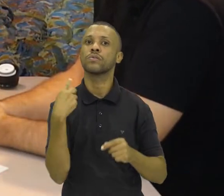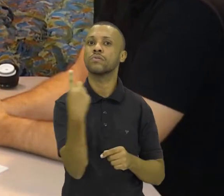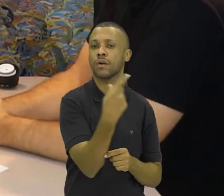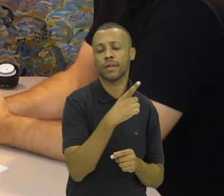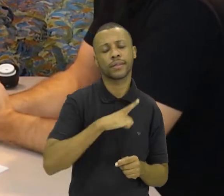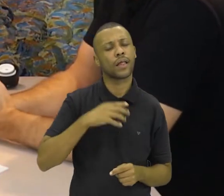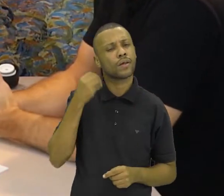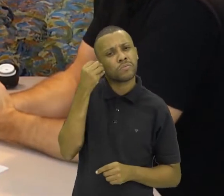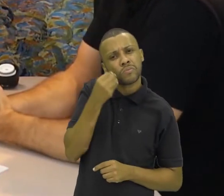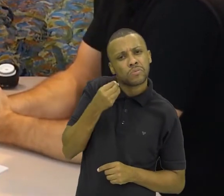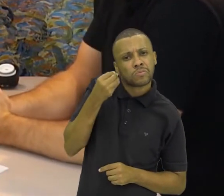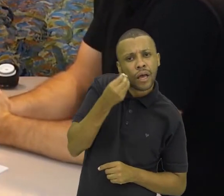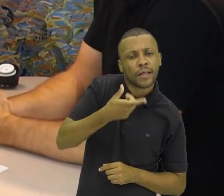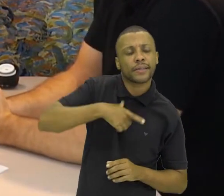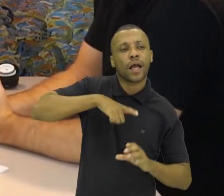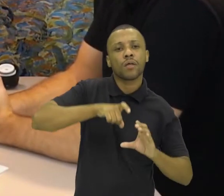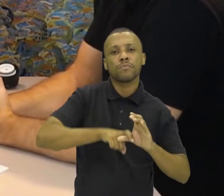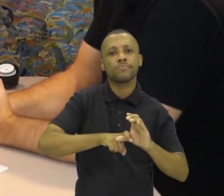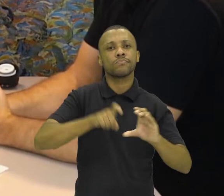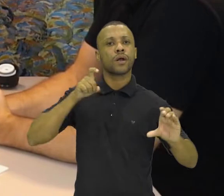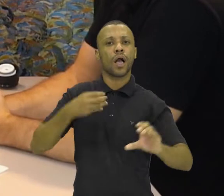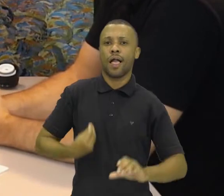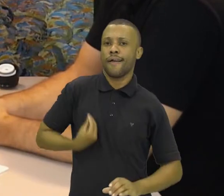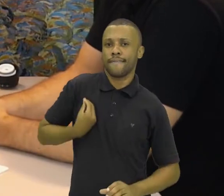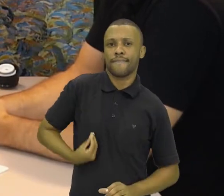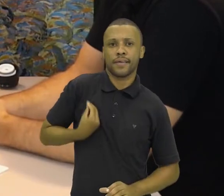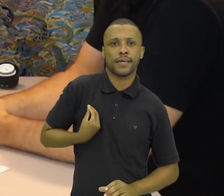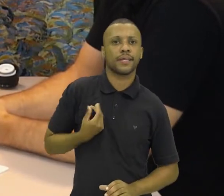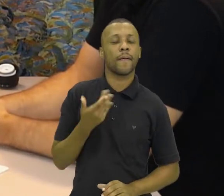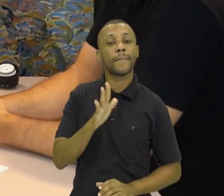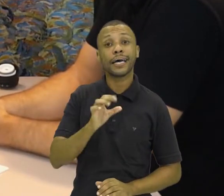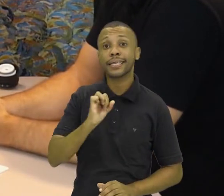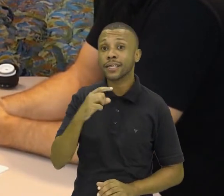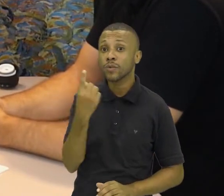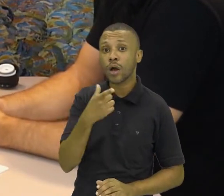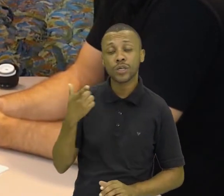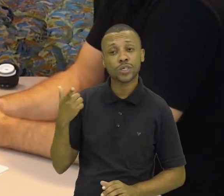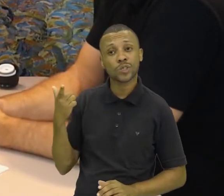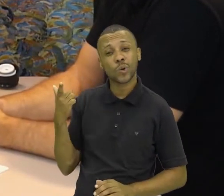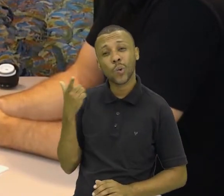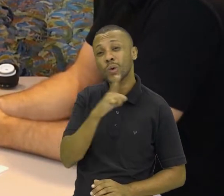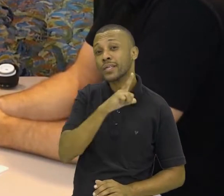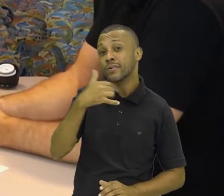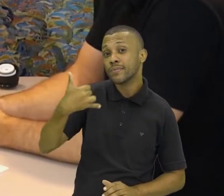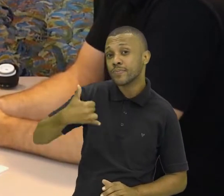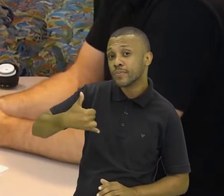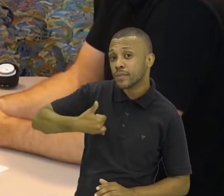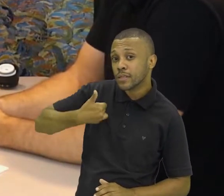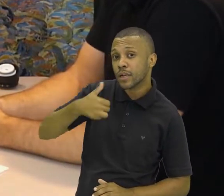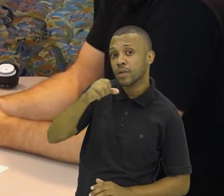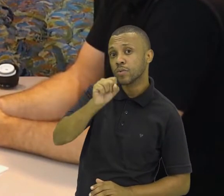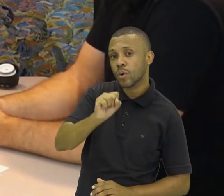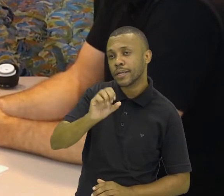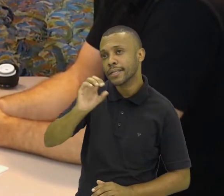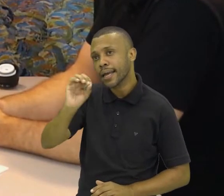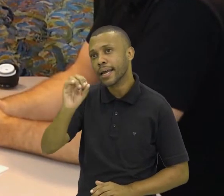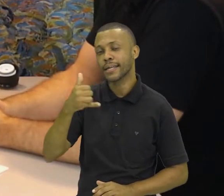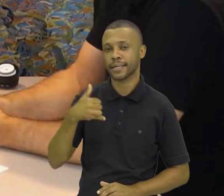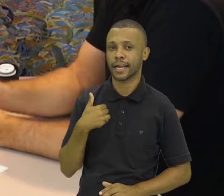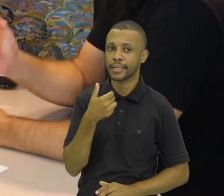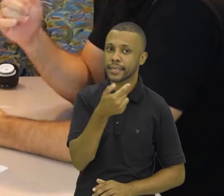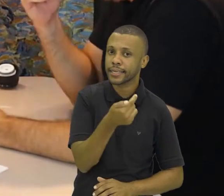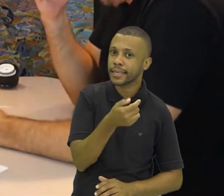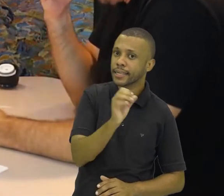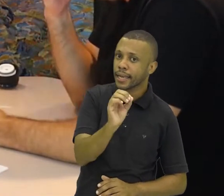mundo podendo se locomover com autonomia, com independência. Tá? Se nós chegarmos aos 80 anos, nós vamos ter dificuldade